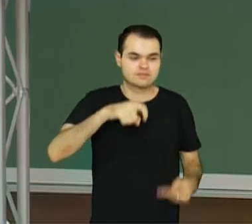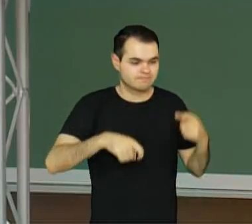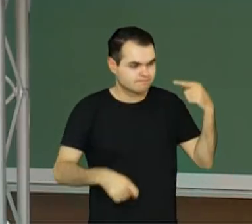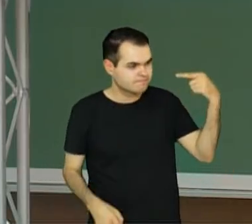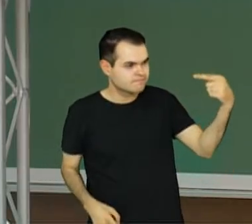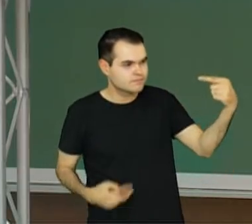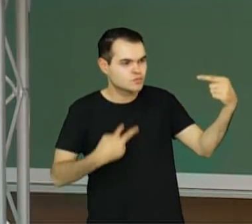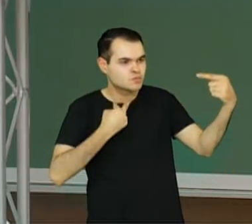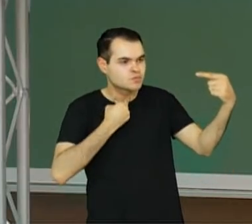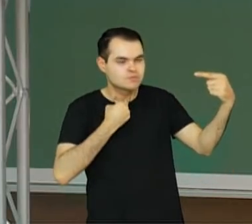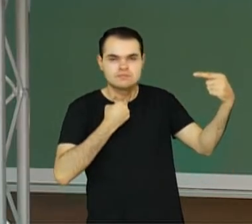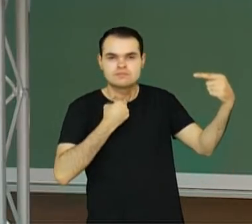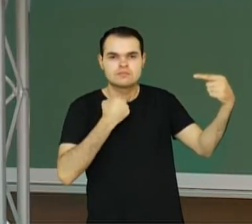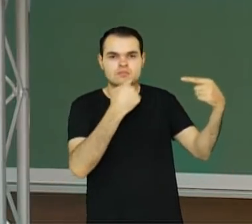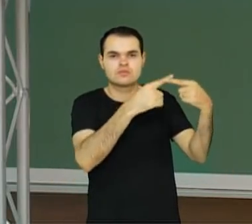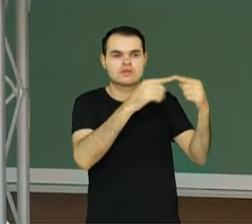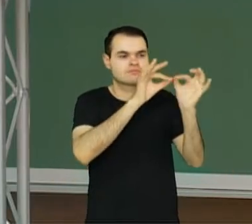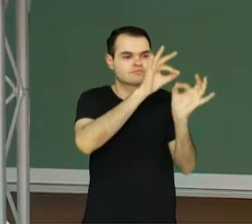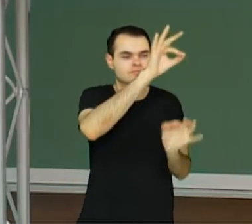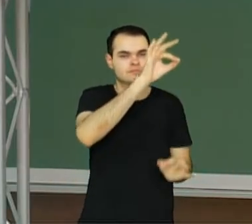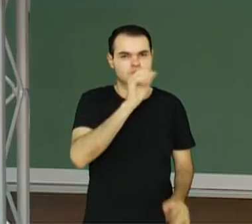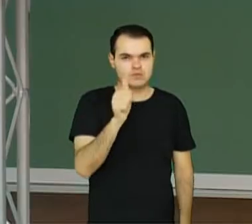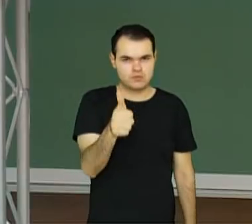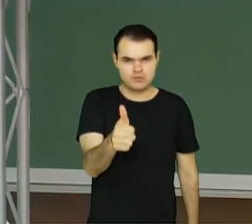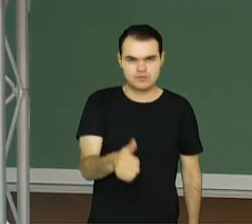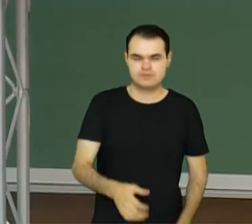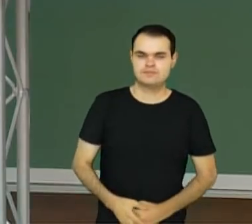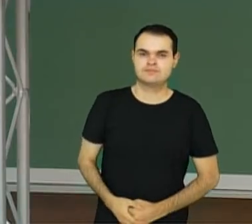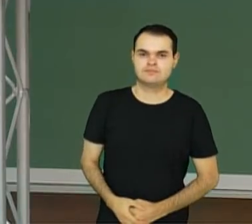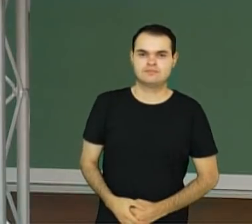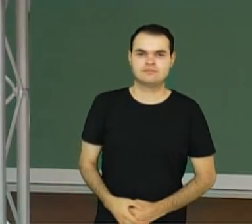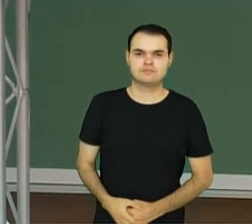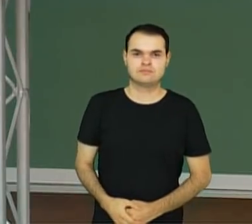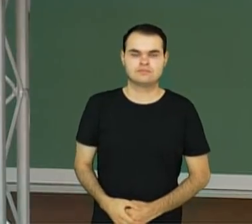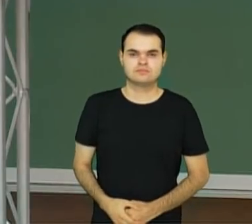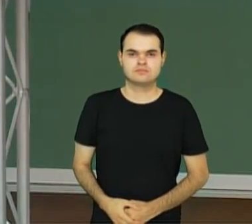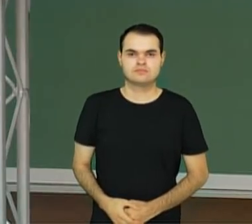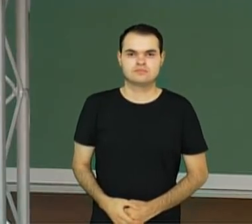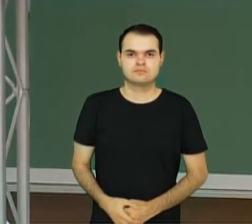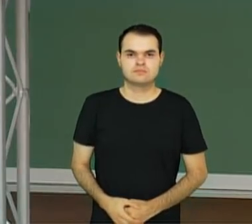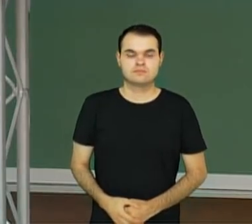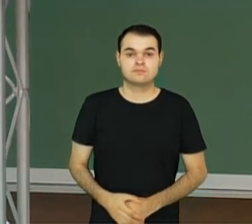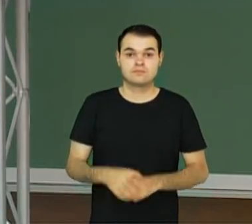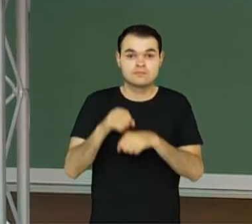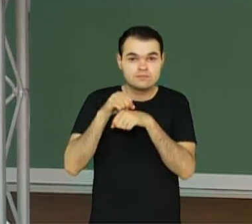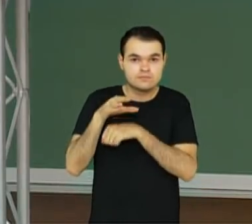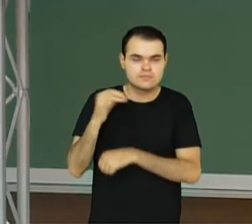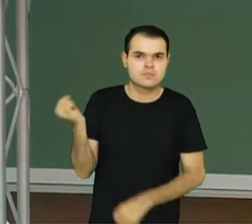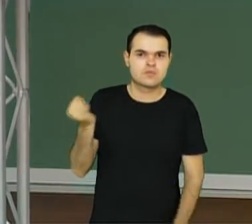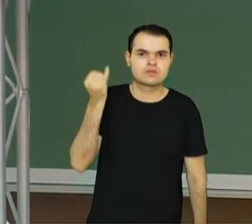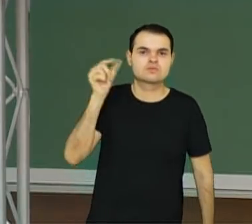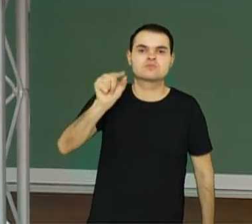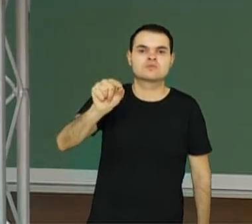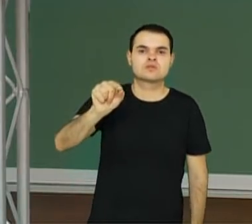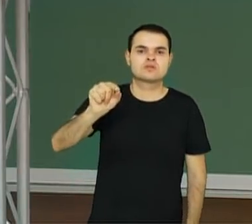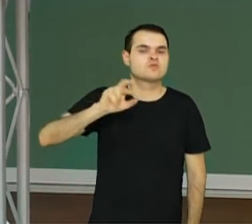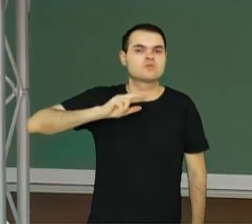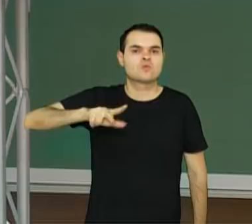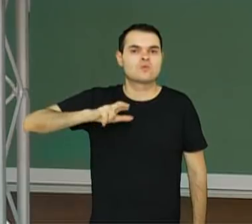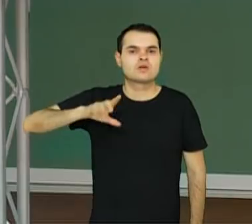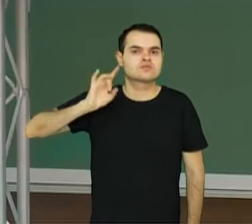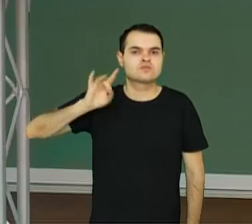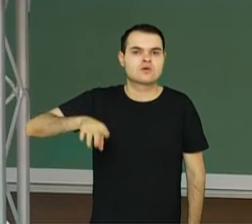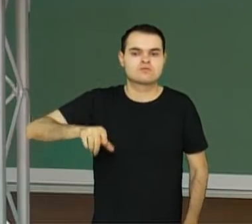negativo, porque ele é a medida de um lado. Certo? Uma observação importante é o seguinte, ó. Note que não basta que a